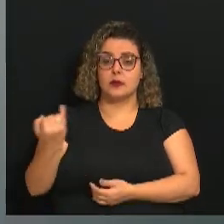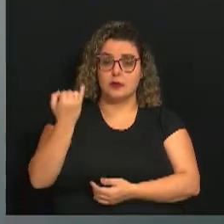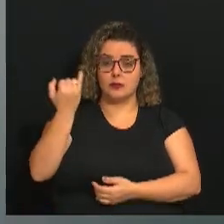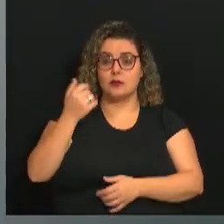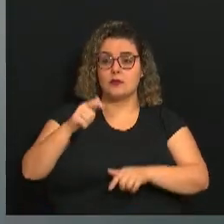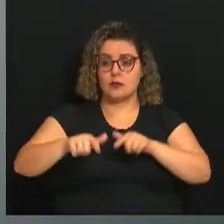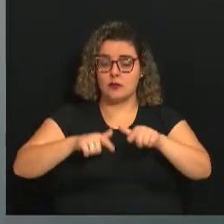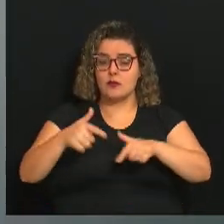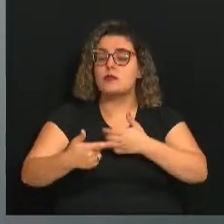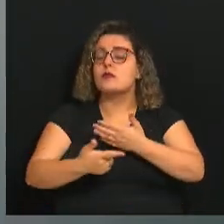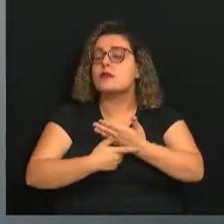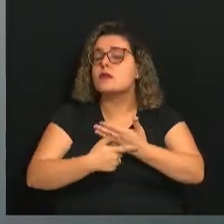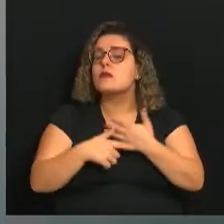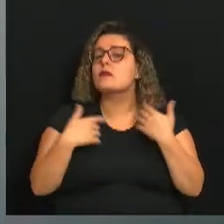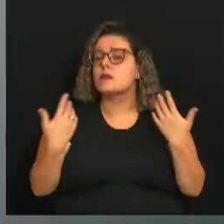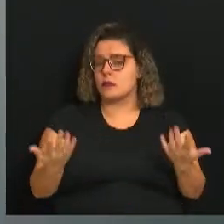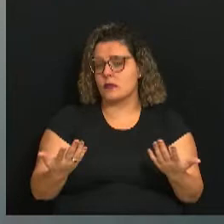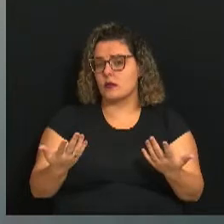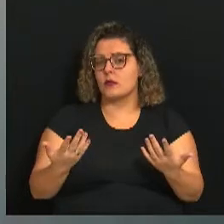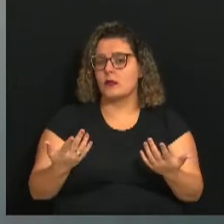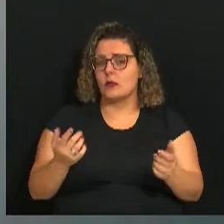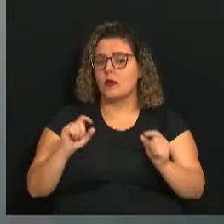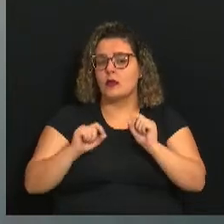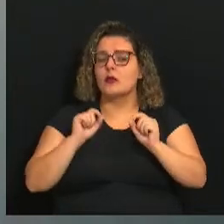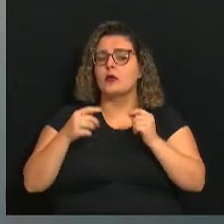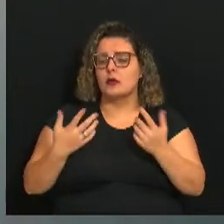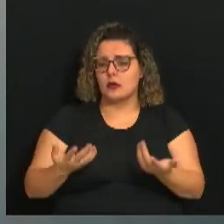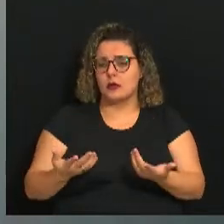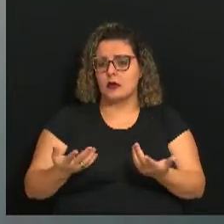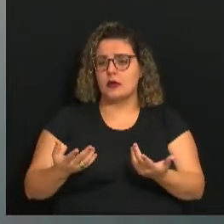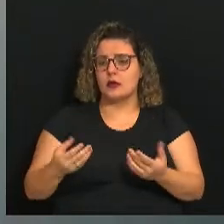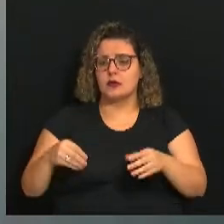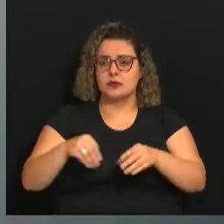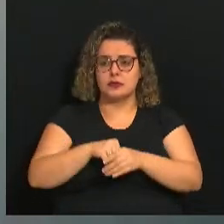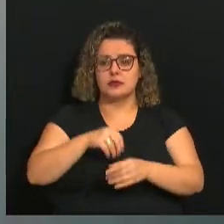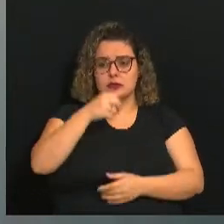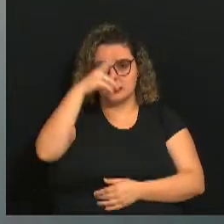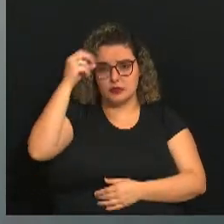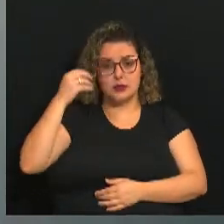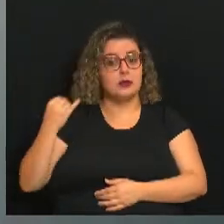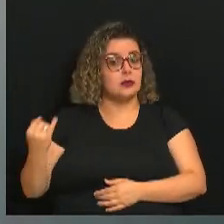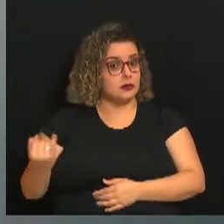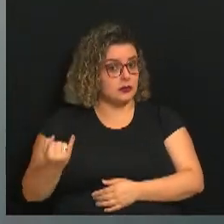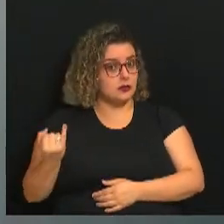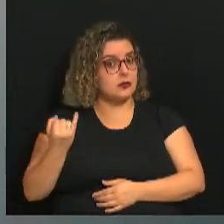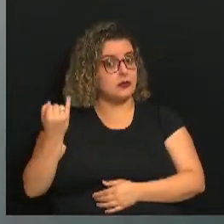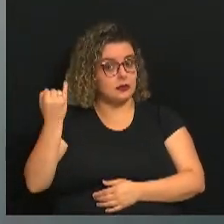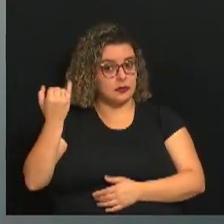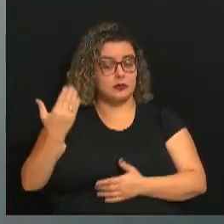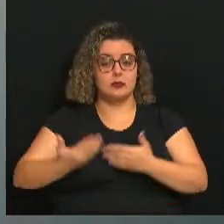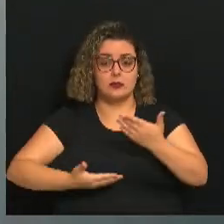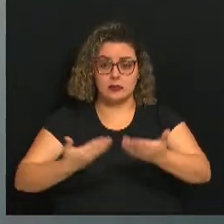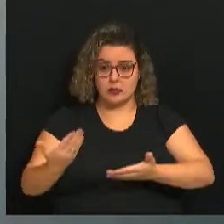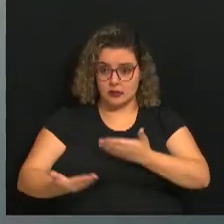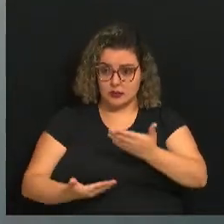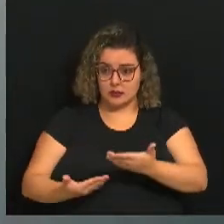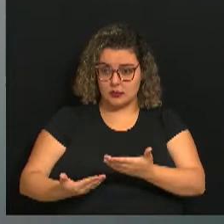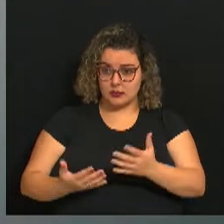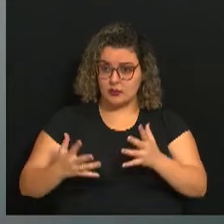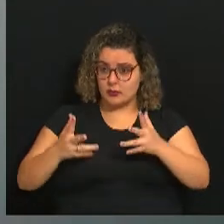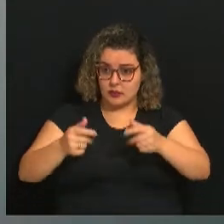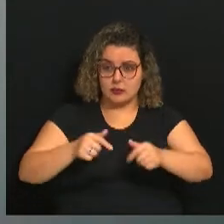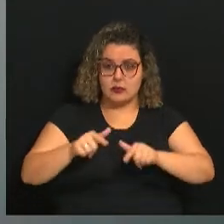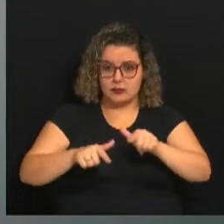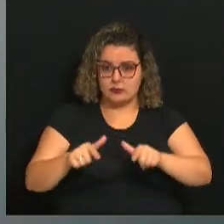papel desse trabalho aí na prefeitura. É muito importante o trabalho prestado por esses trabalhadores, sem